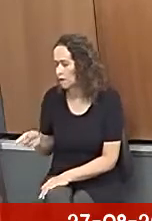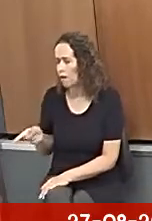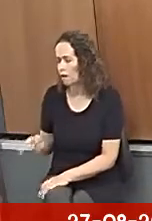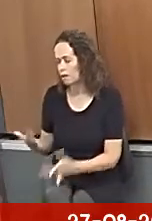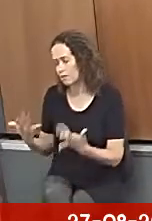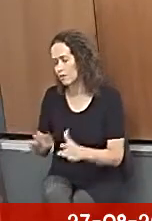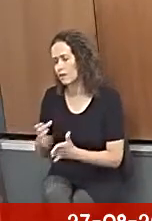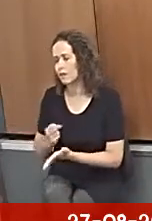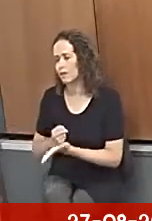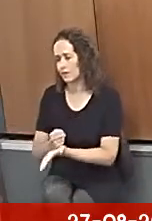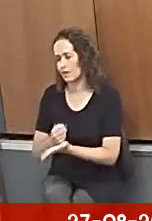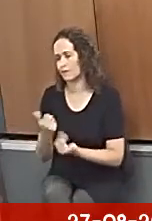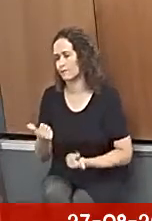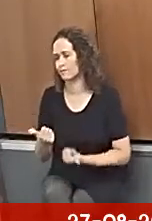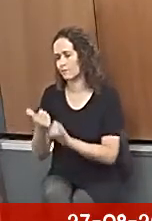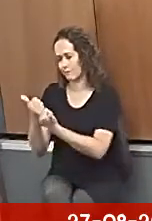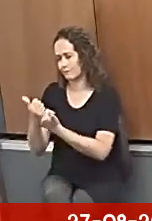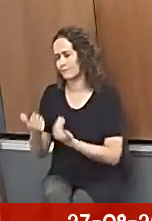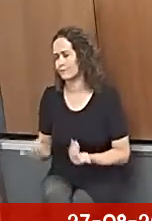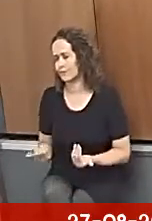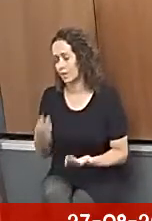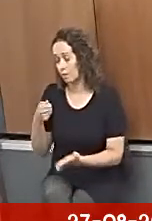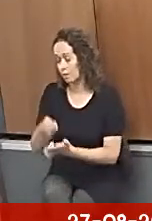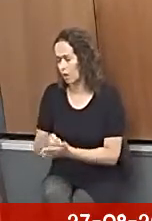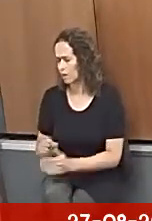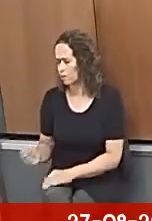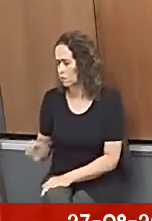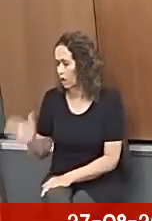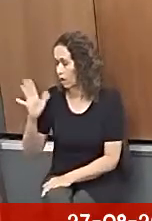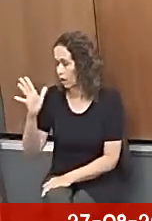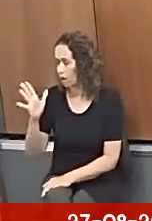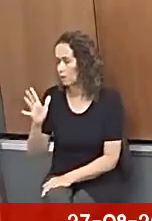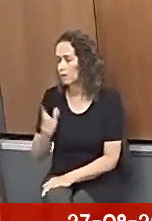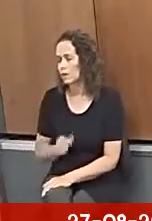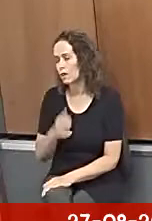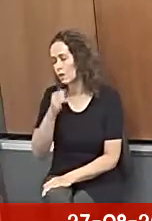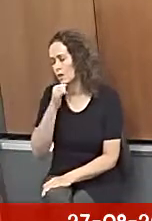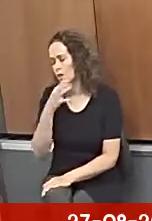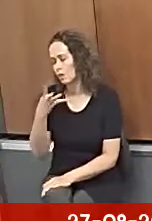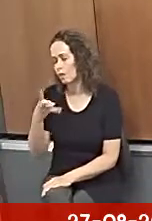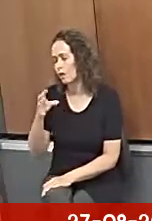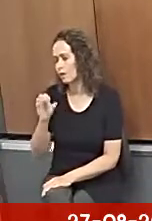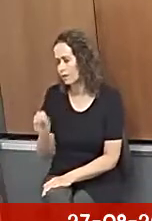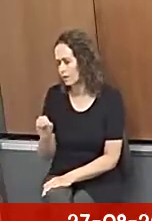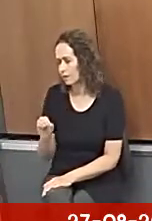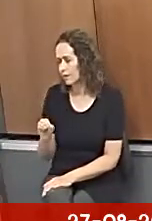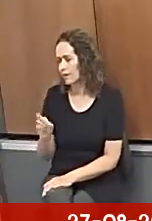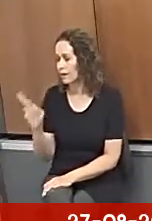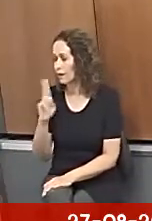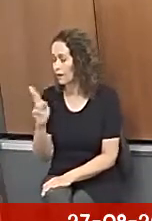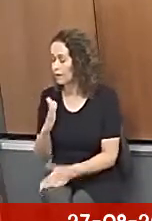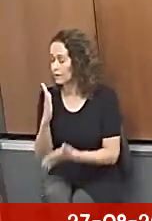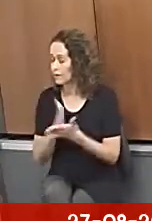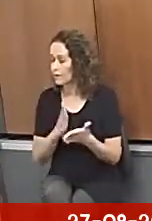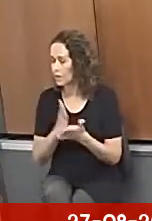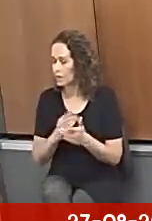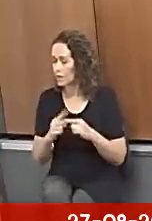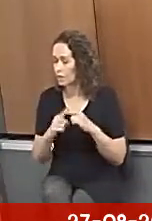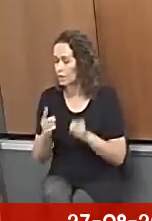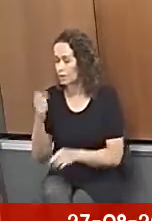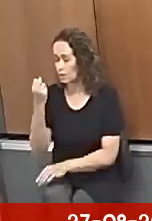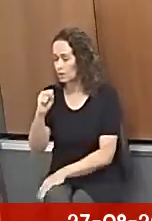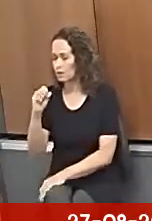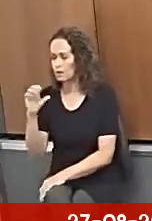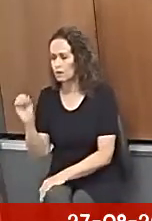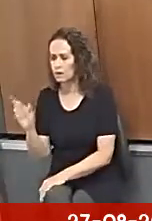caro estou falando pela tribuna não um ingresso lá é quarenta reais meia mas a 80 reais já